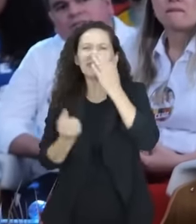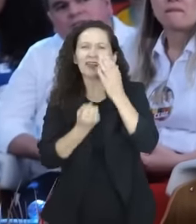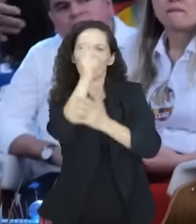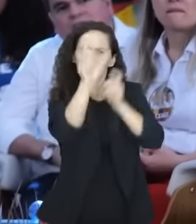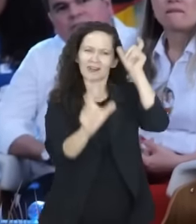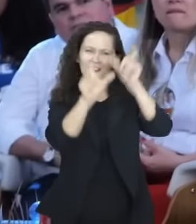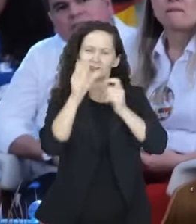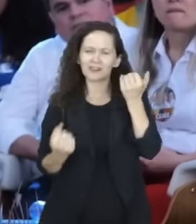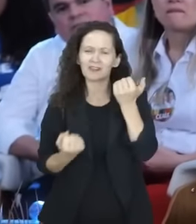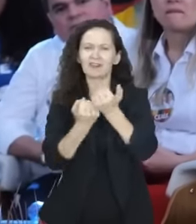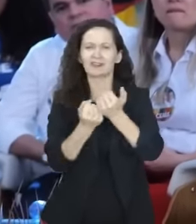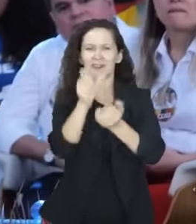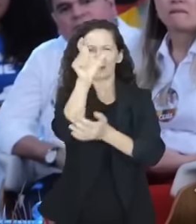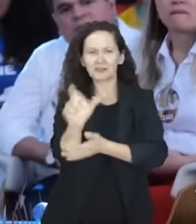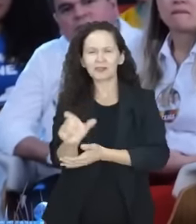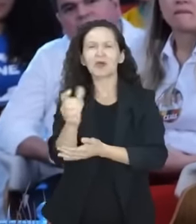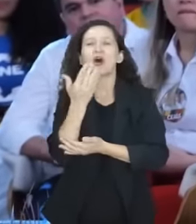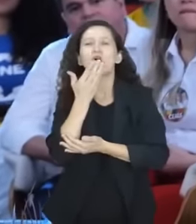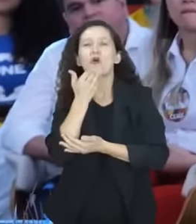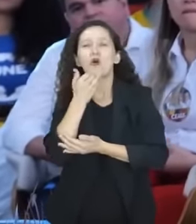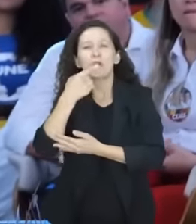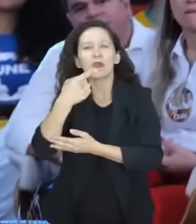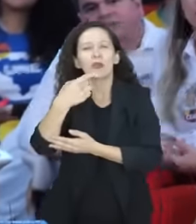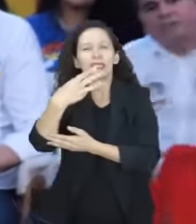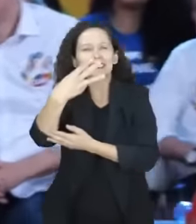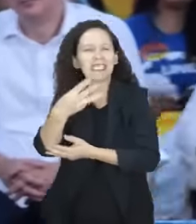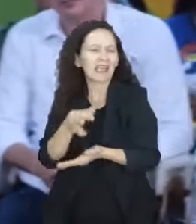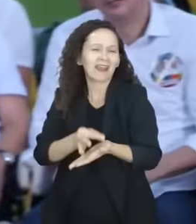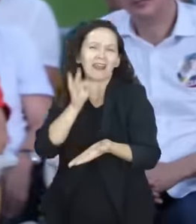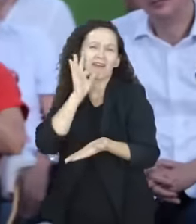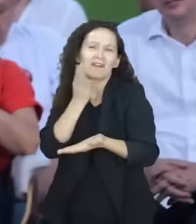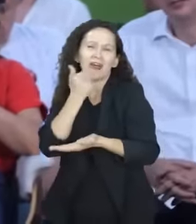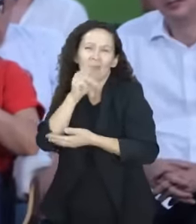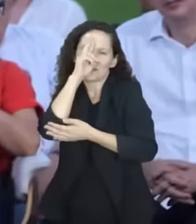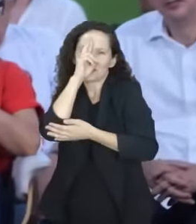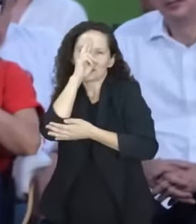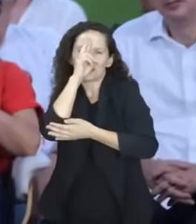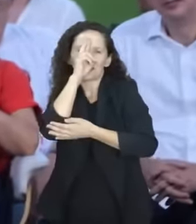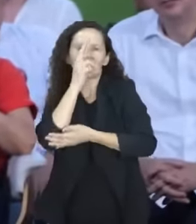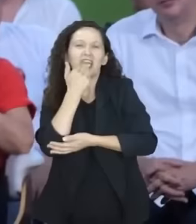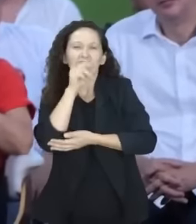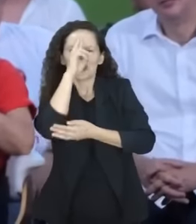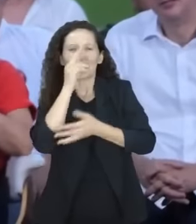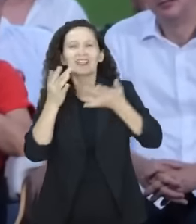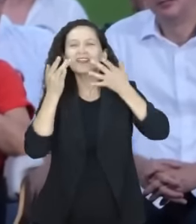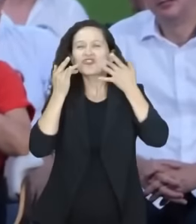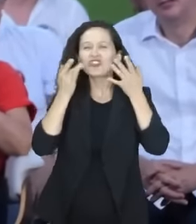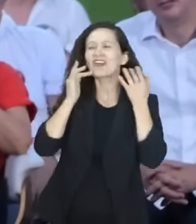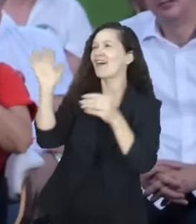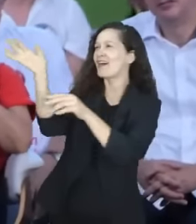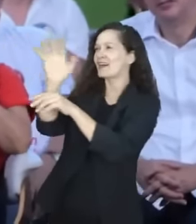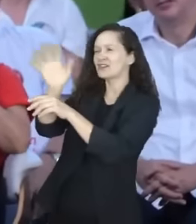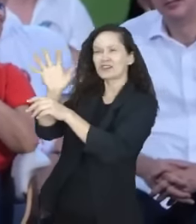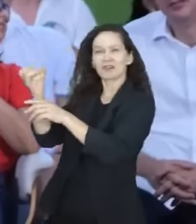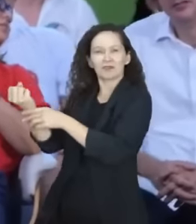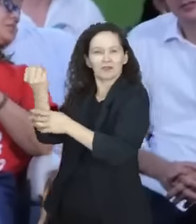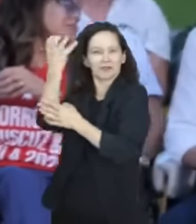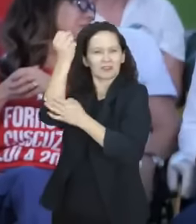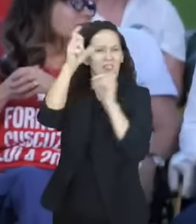comer 3 vezes ao dia, ir ao teatro, ir ao cinema, poderem viajar para onde quiserem.